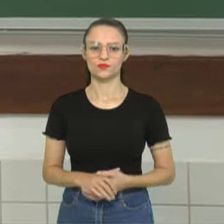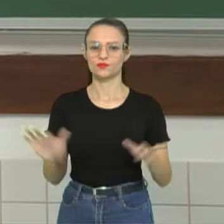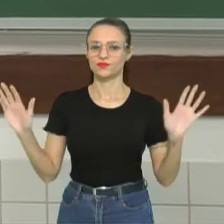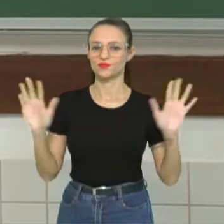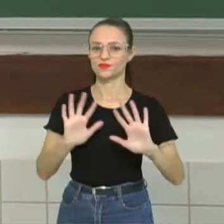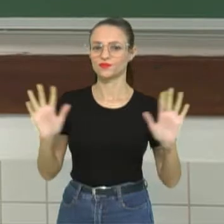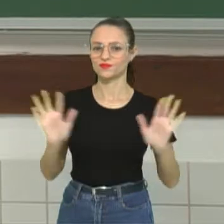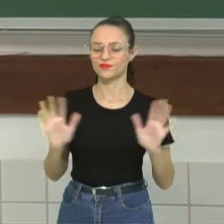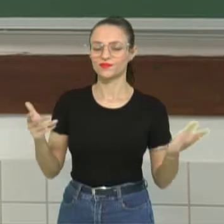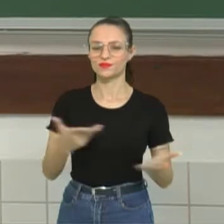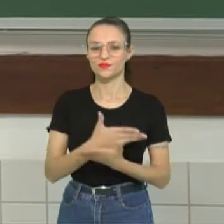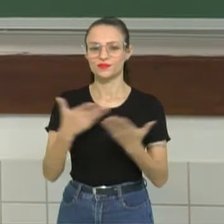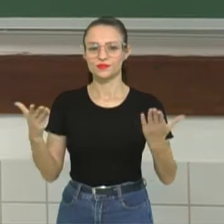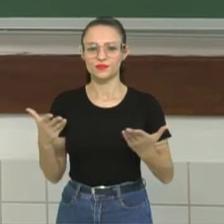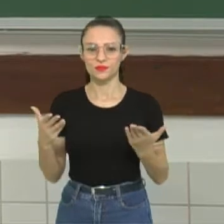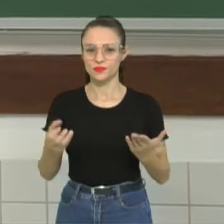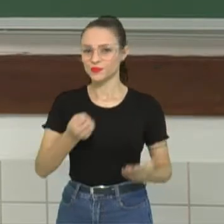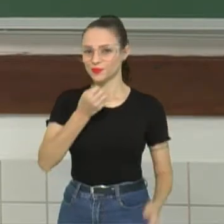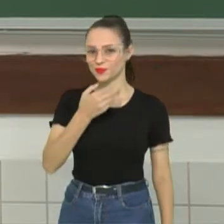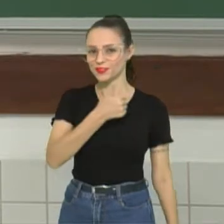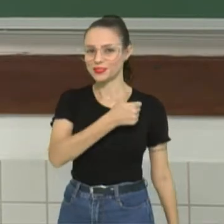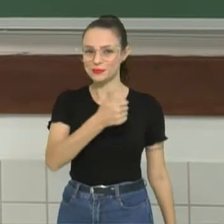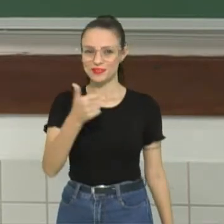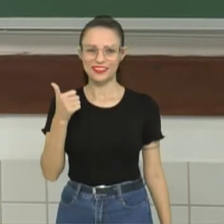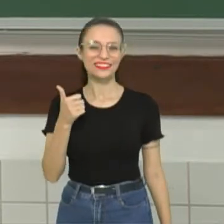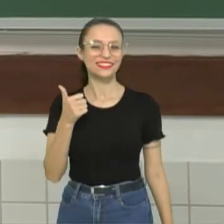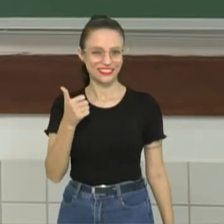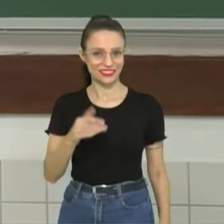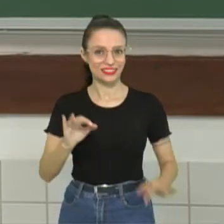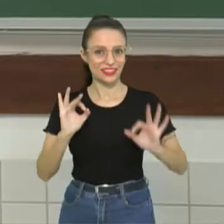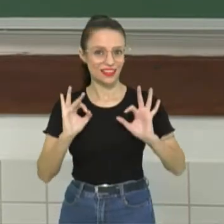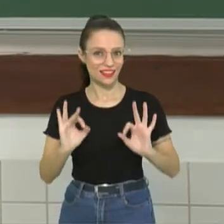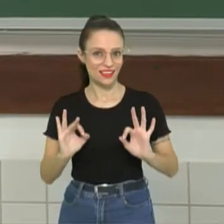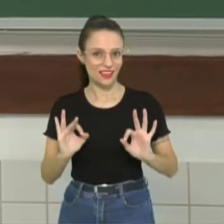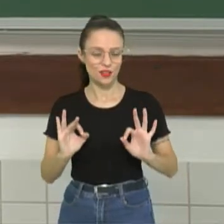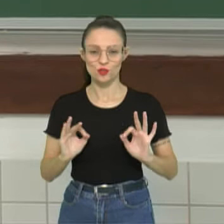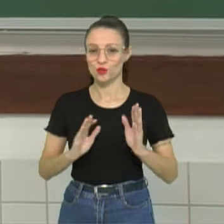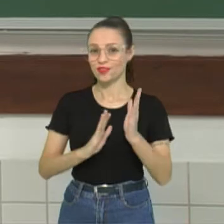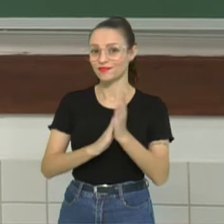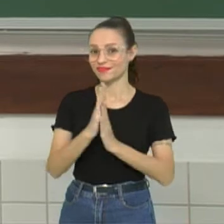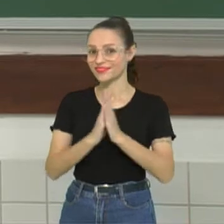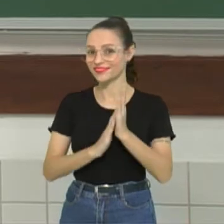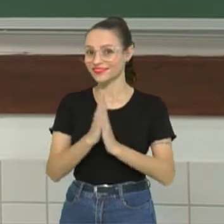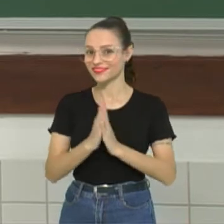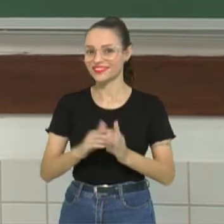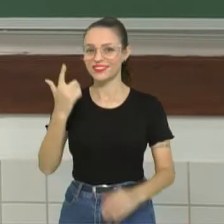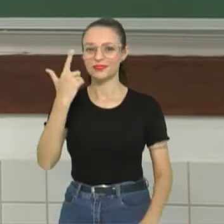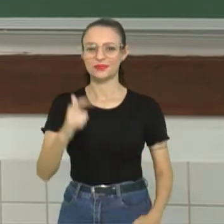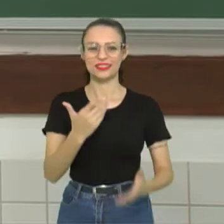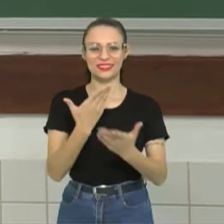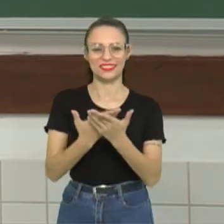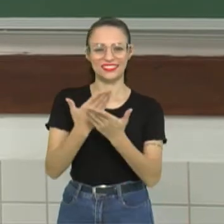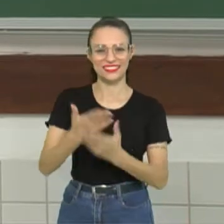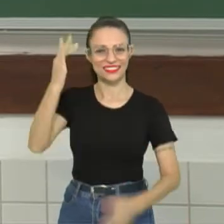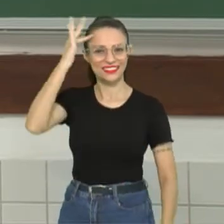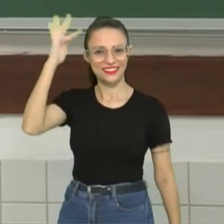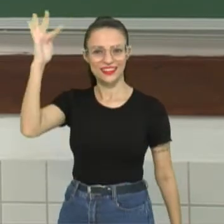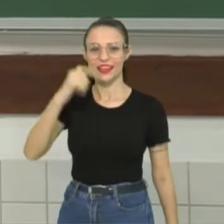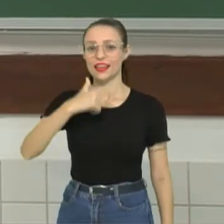Olá pessoal como vocês estão tudo bem tudo certinho animados para mais uma aula de filosofia